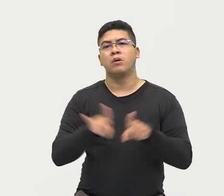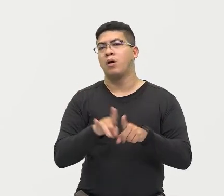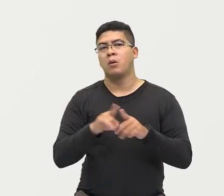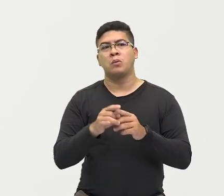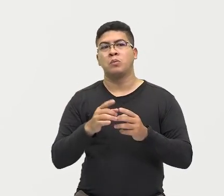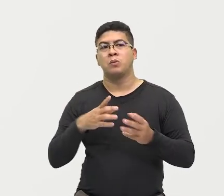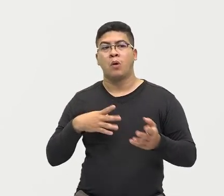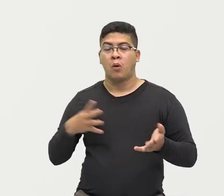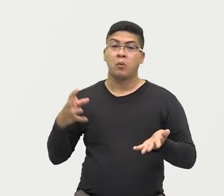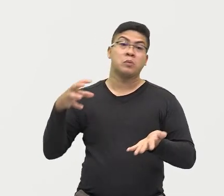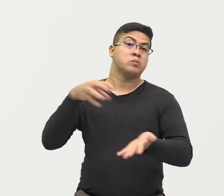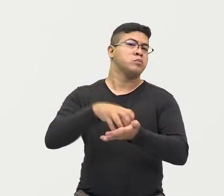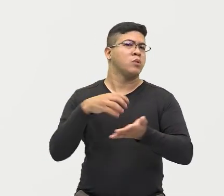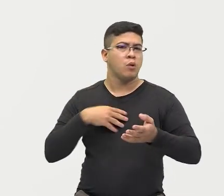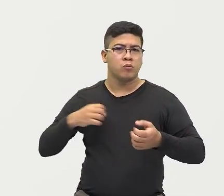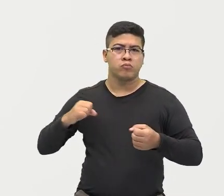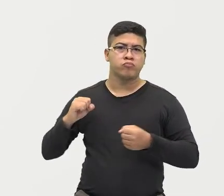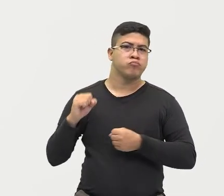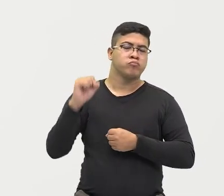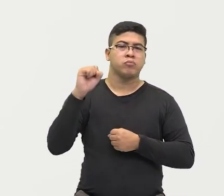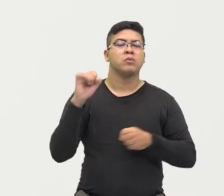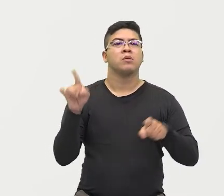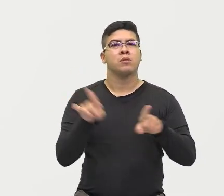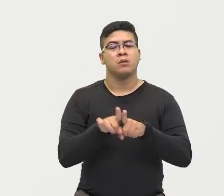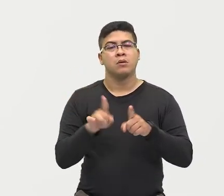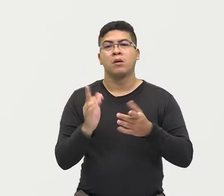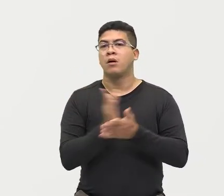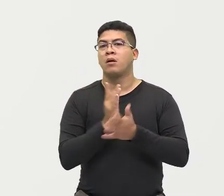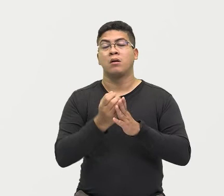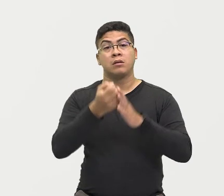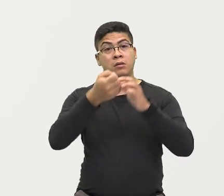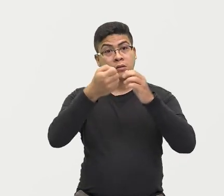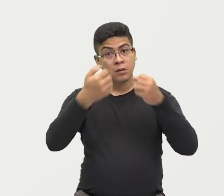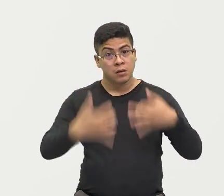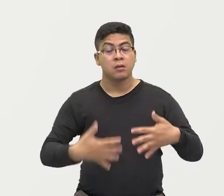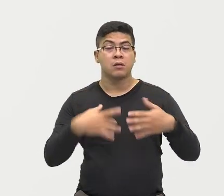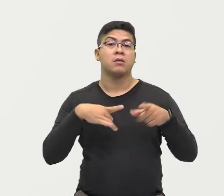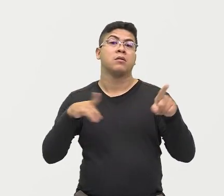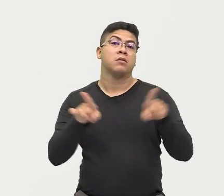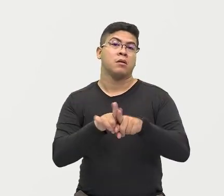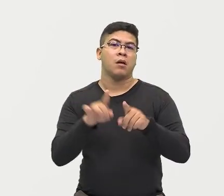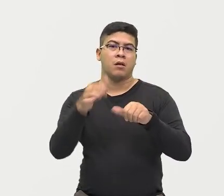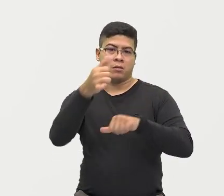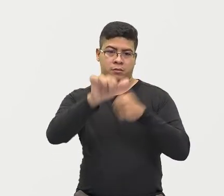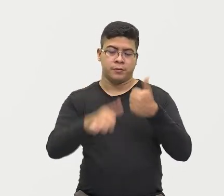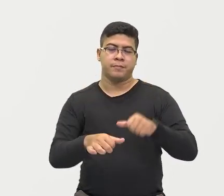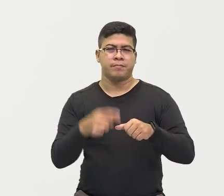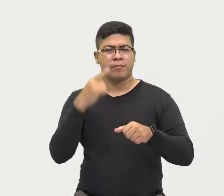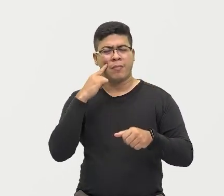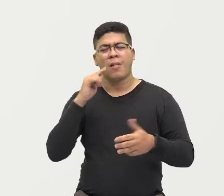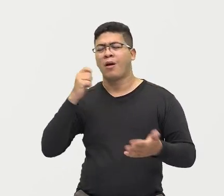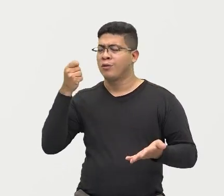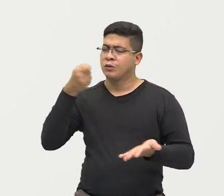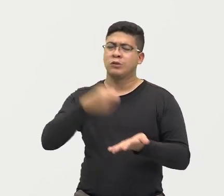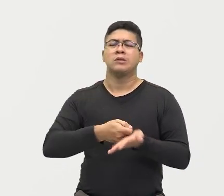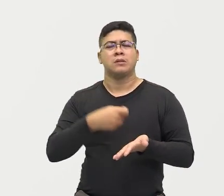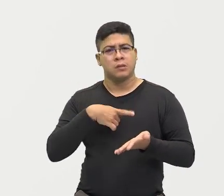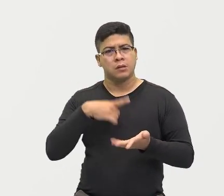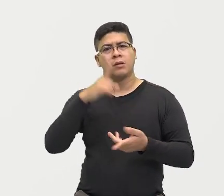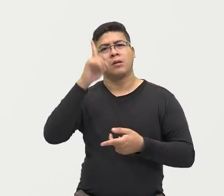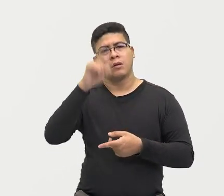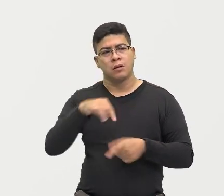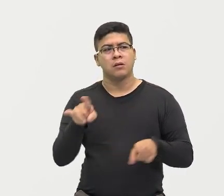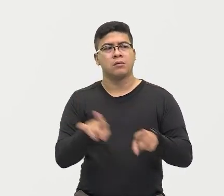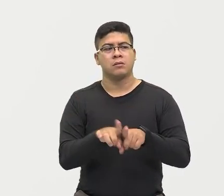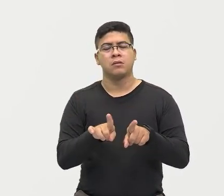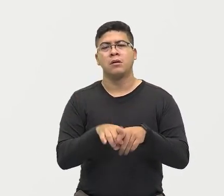uma nação forte, nem um povo heróico. Características também que ele vai analisar. Ele é muito duro aí nessas análises,